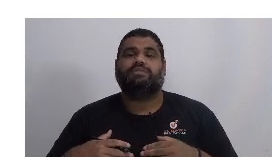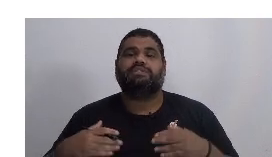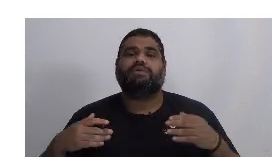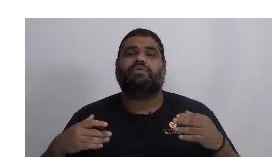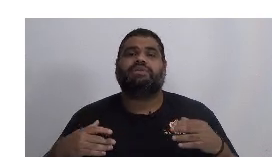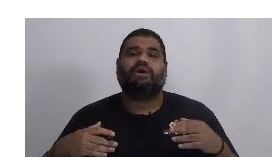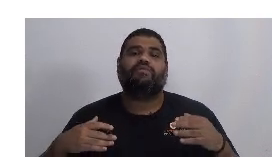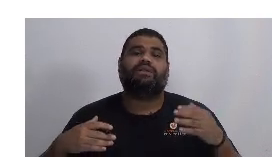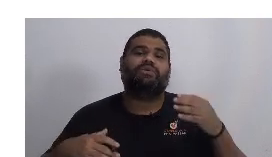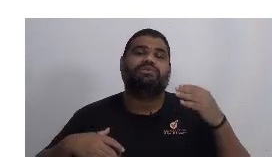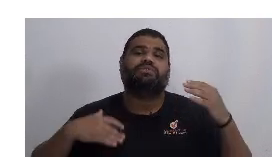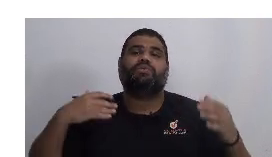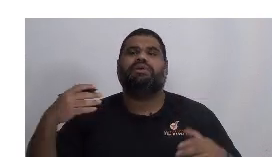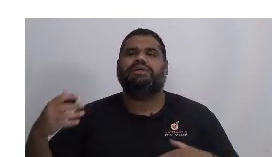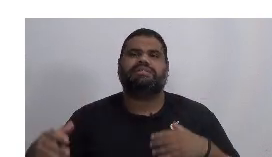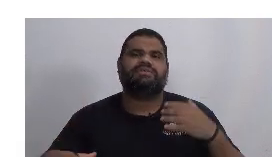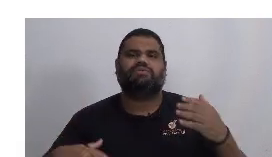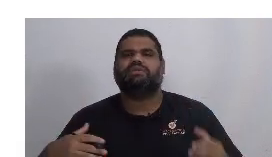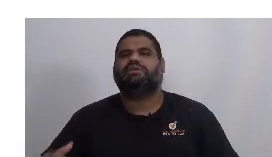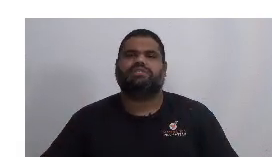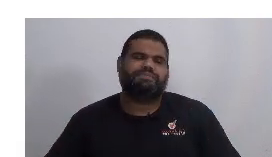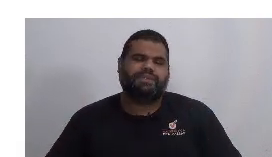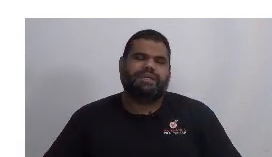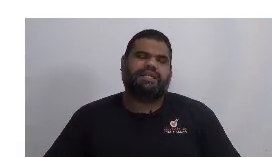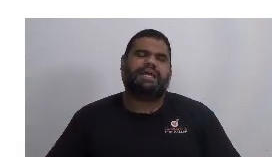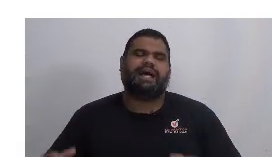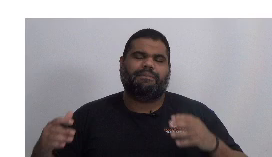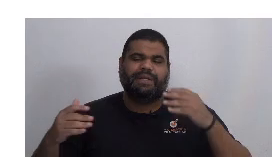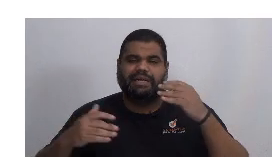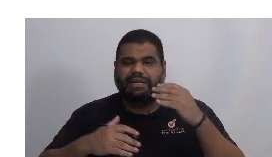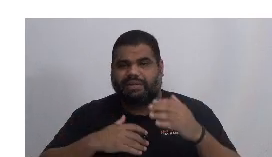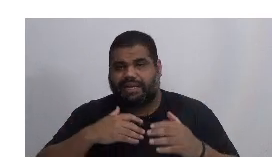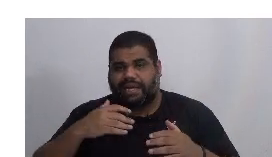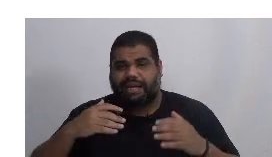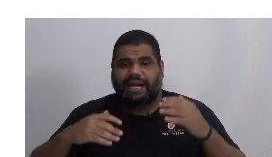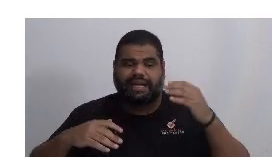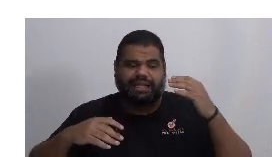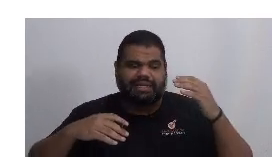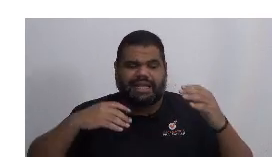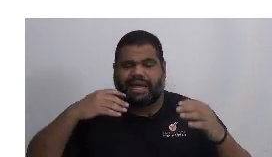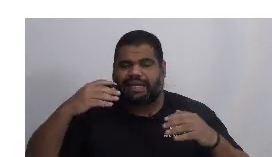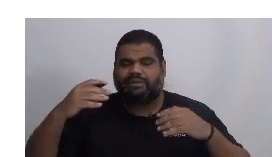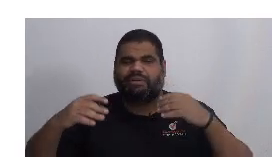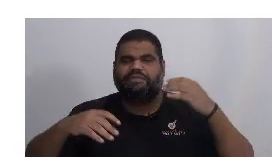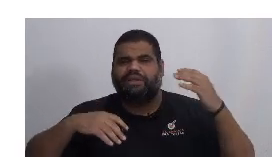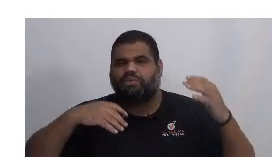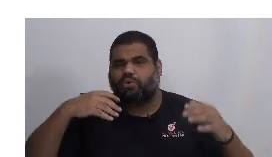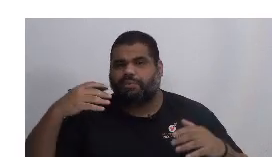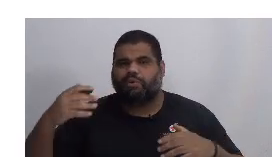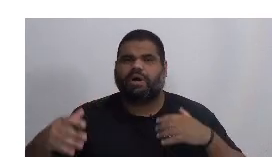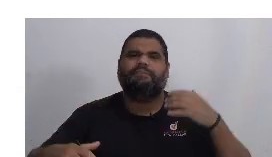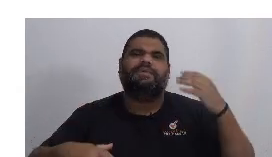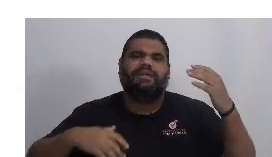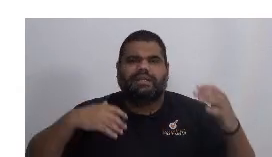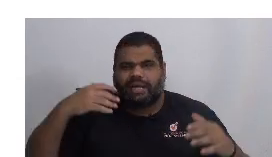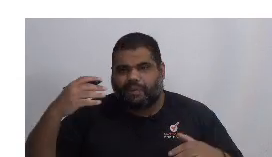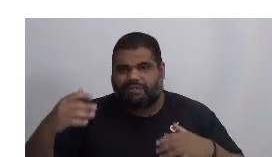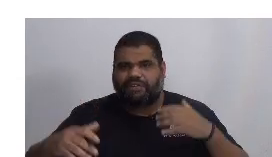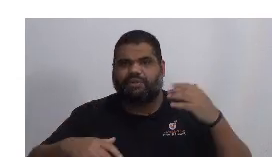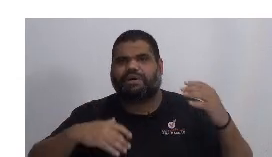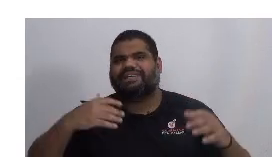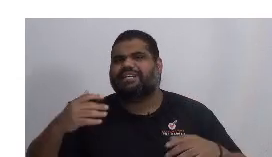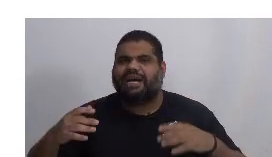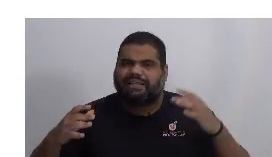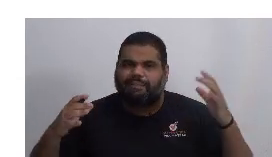nós vamos encontrar o valor de todas as outras, né? Aplicando aí aquela ideia, né, do efeito dominó, né,